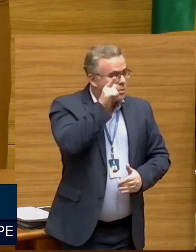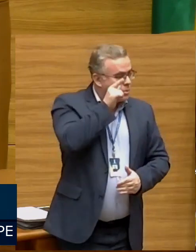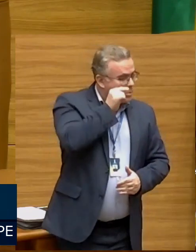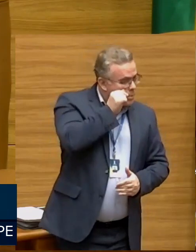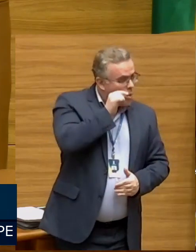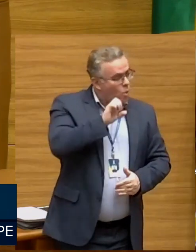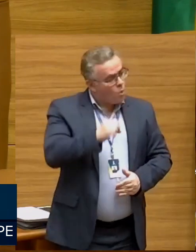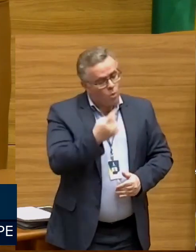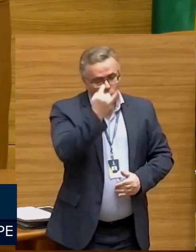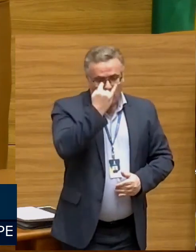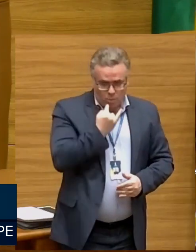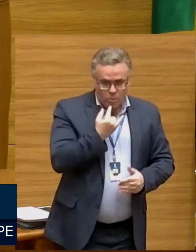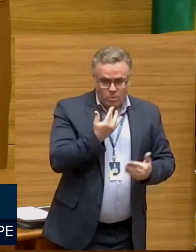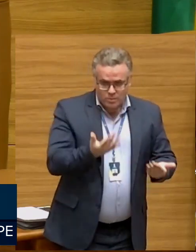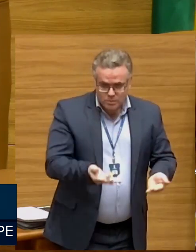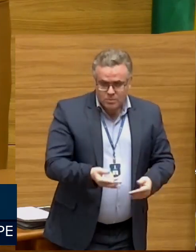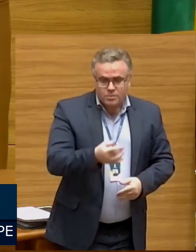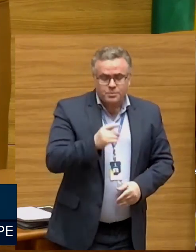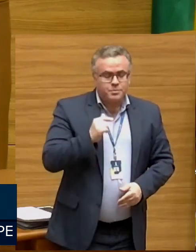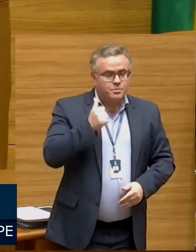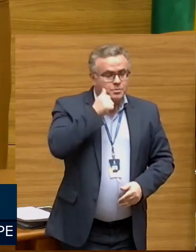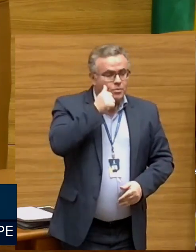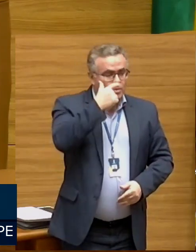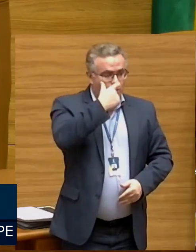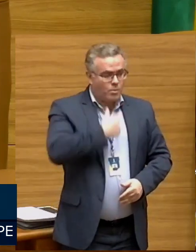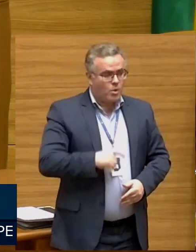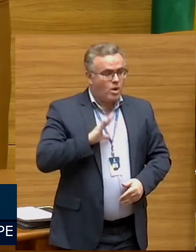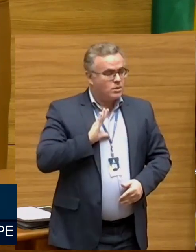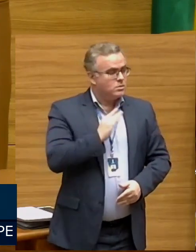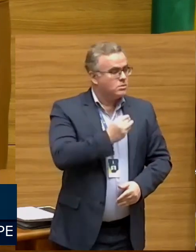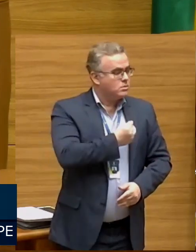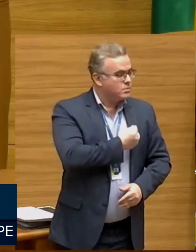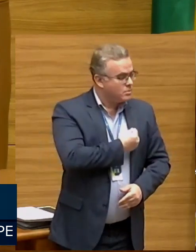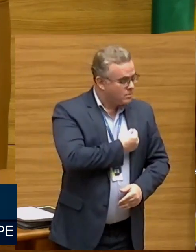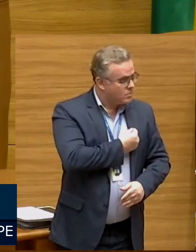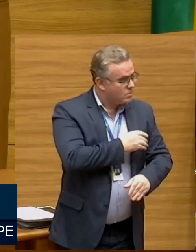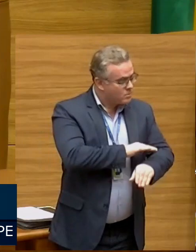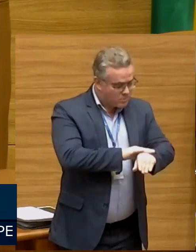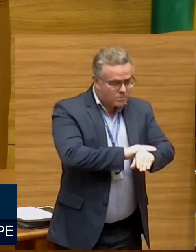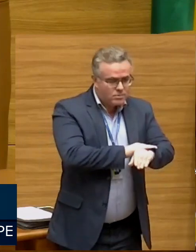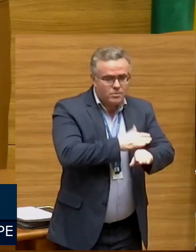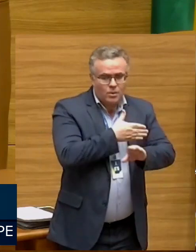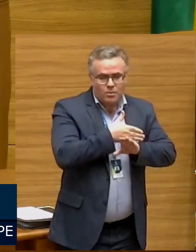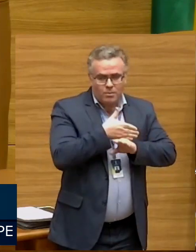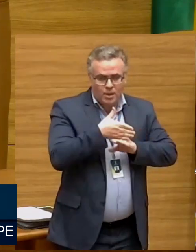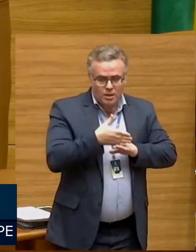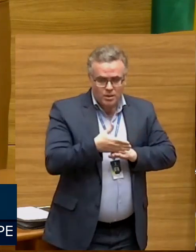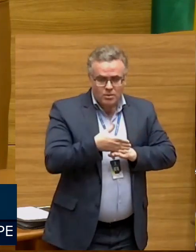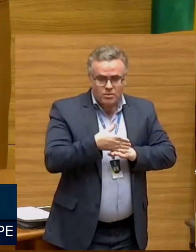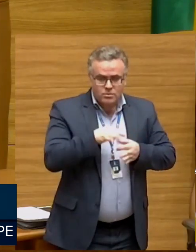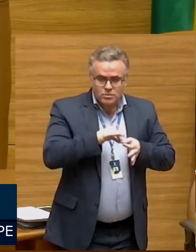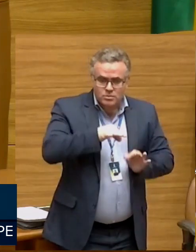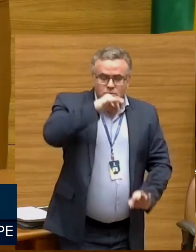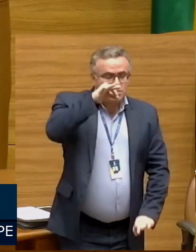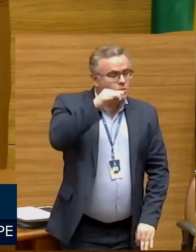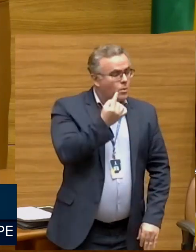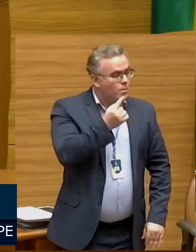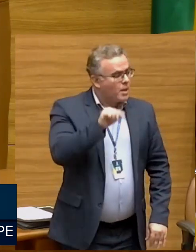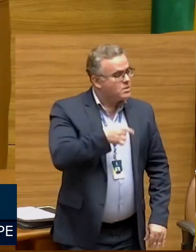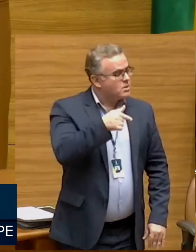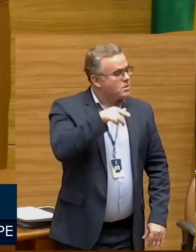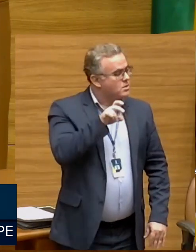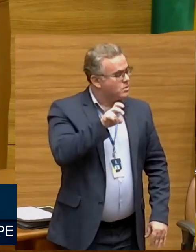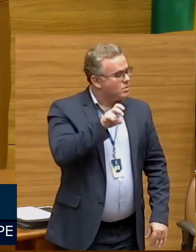baixa visão. Sou uma mulher trans, cor de pele branca, tenho 1,78m,